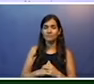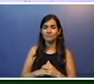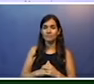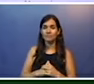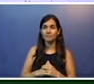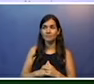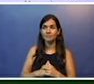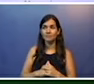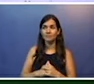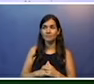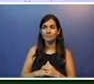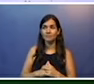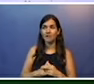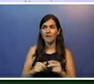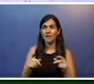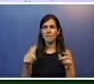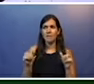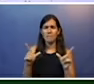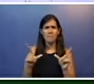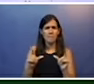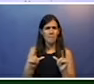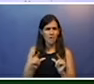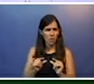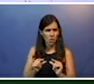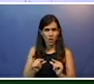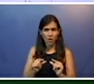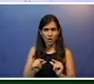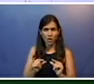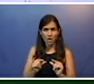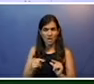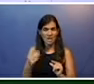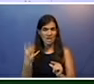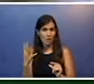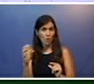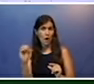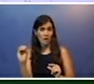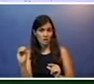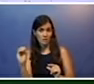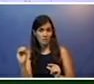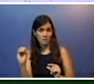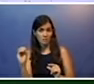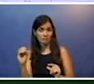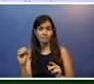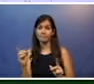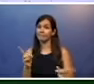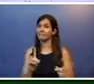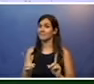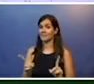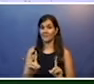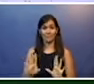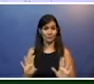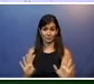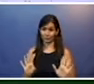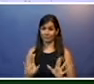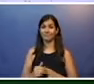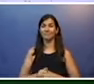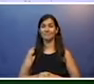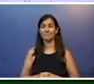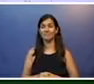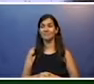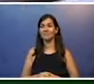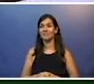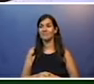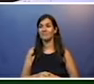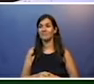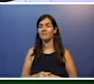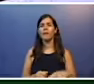eu tiro, menos 10, 40. Então, 70 é menor que 40? Não, né? Vamos